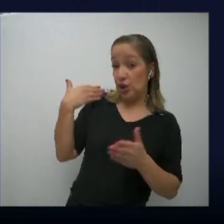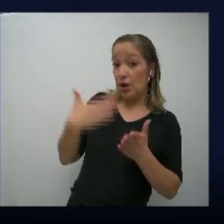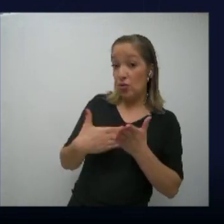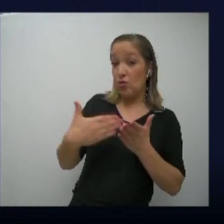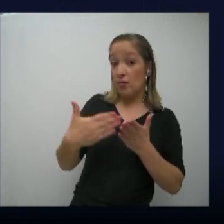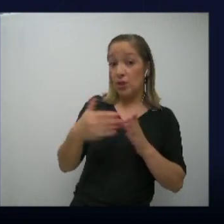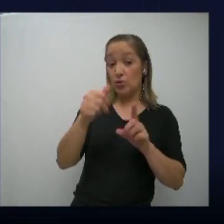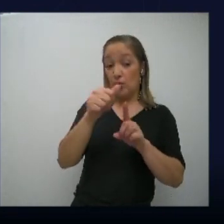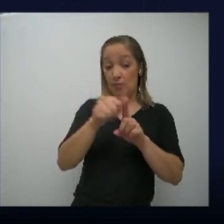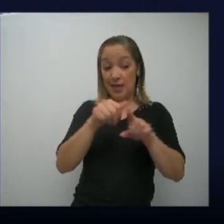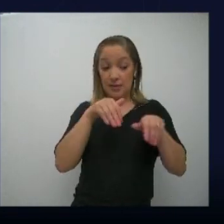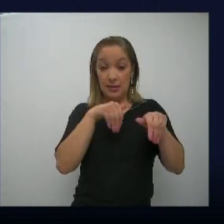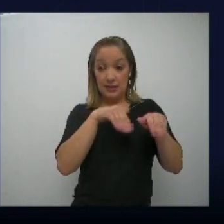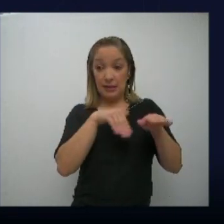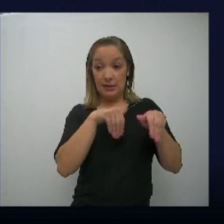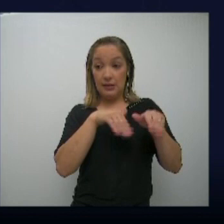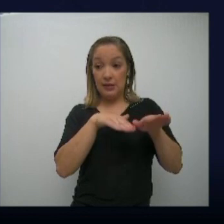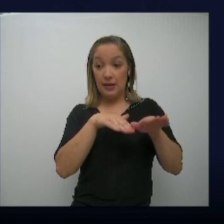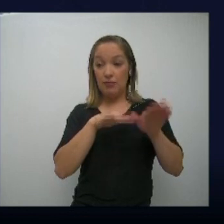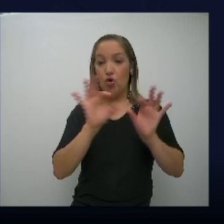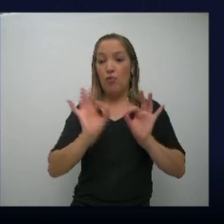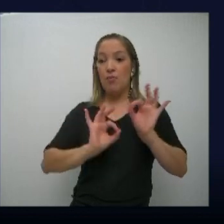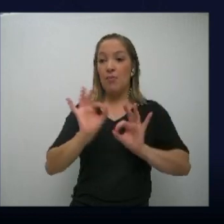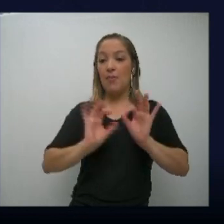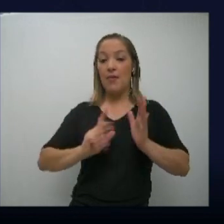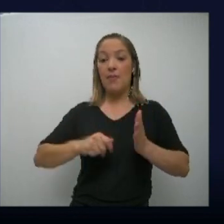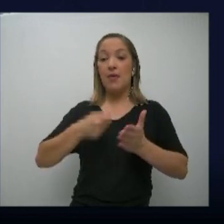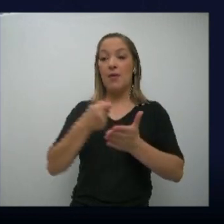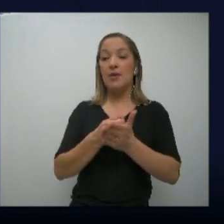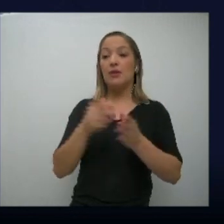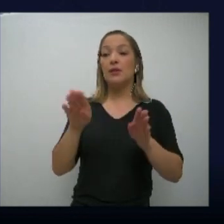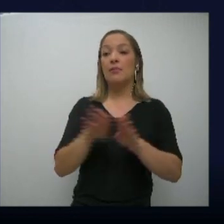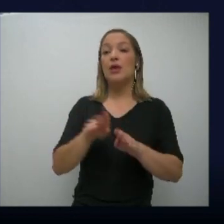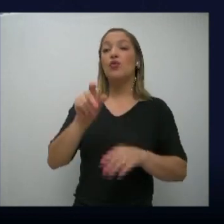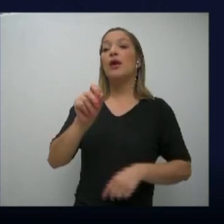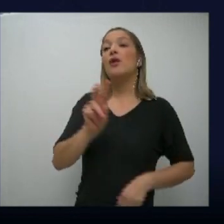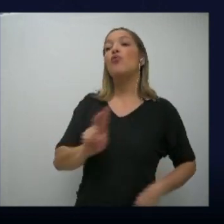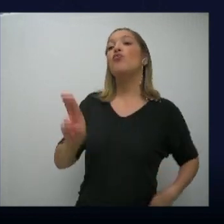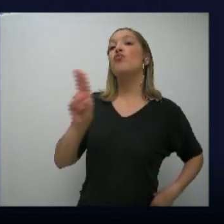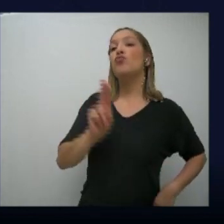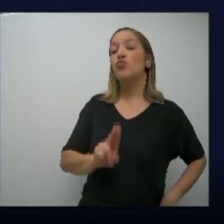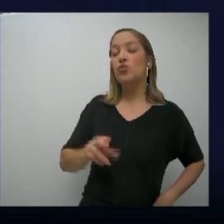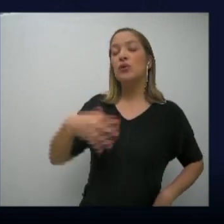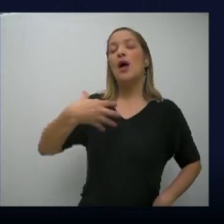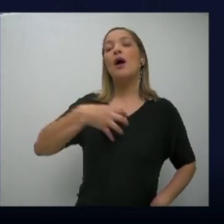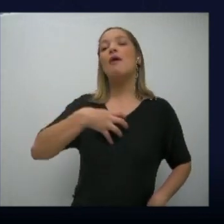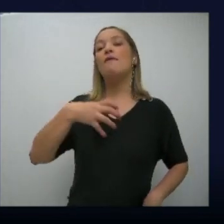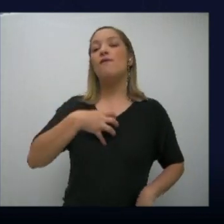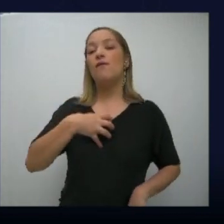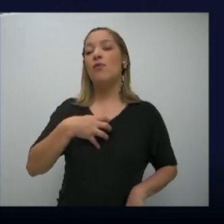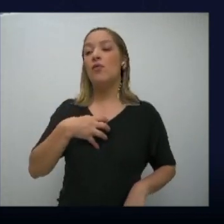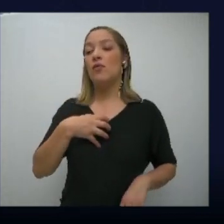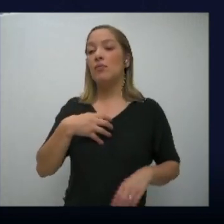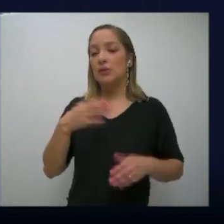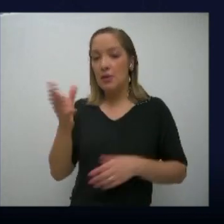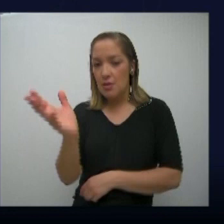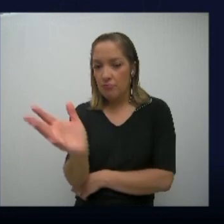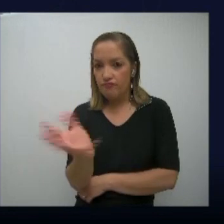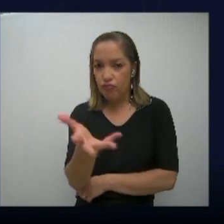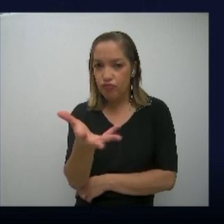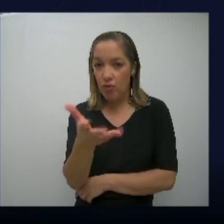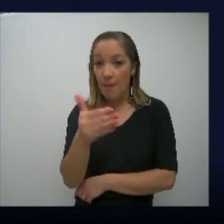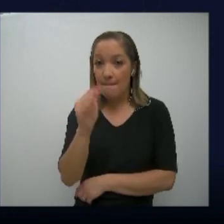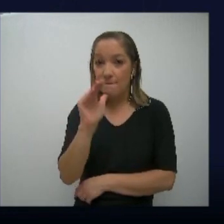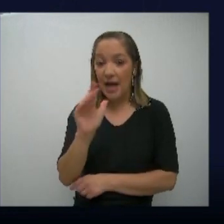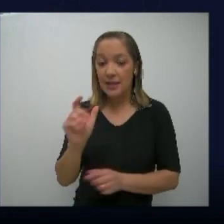já vaso a partir de setembro arranjos de pagamento também seria utilizar como forma de acelerar